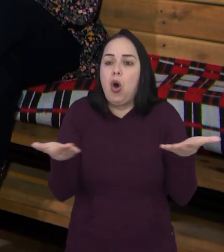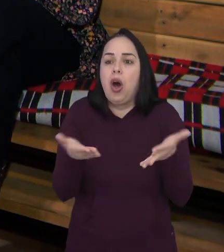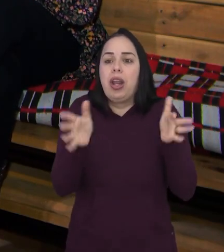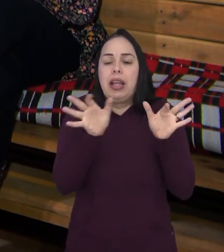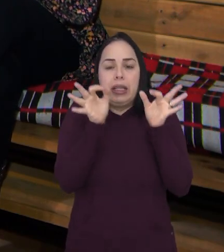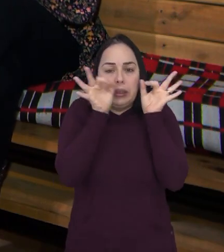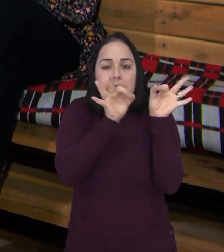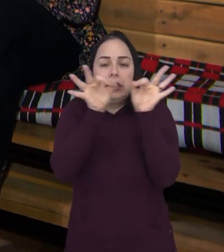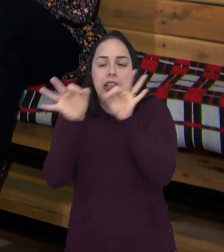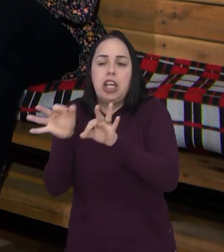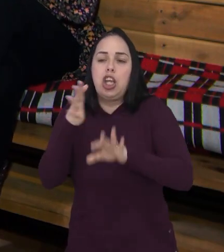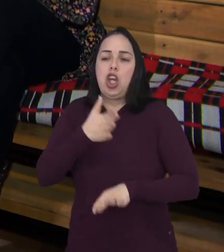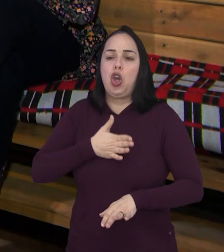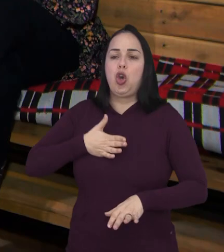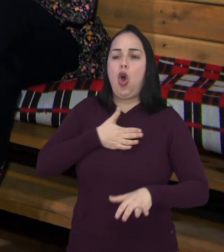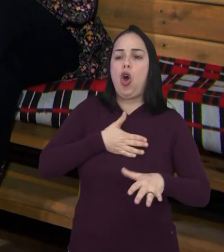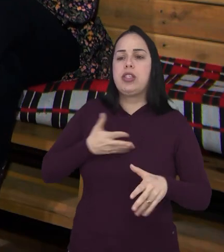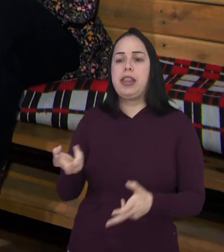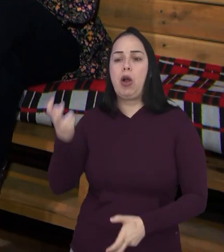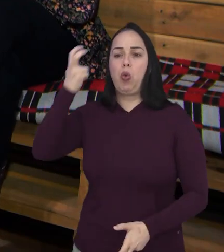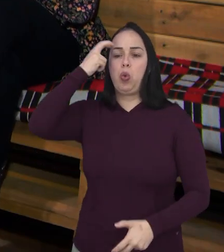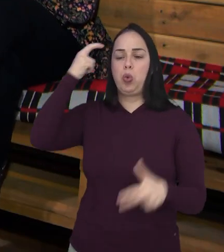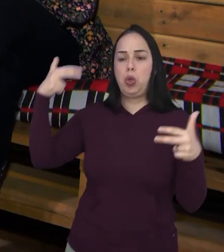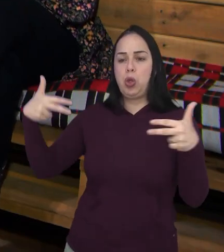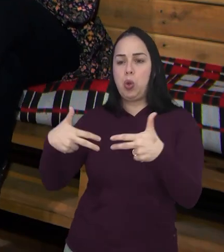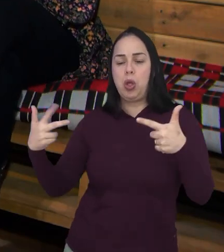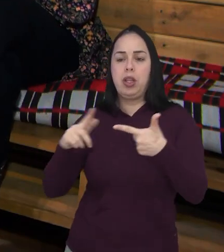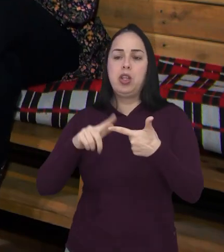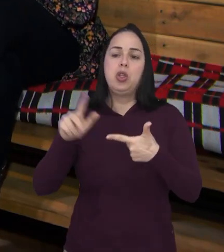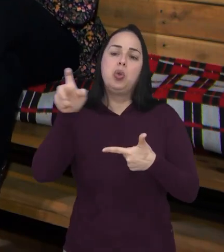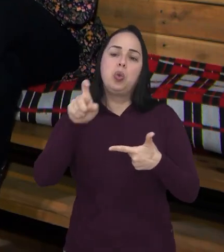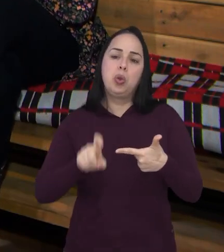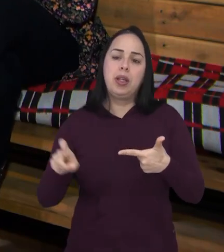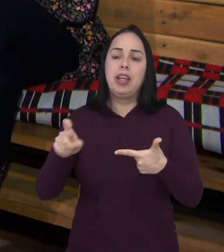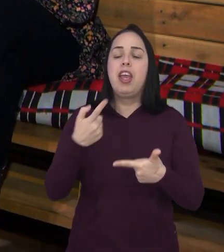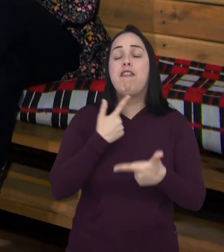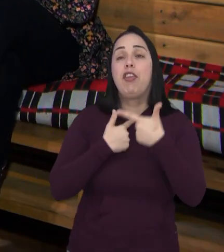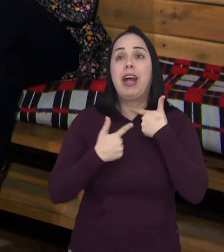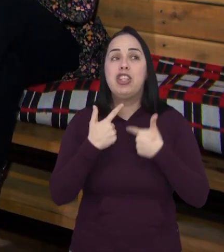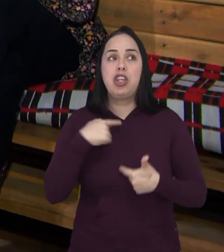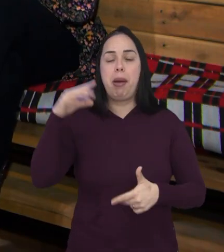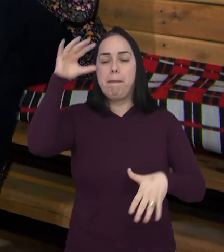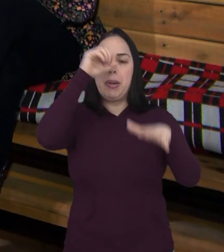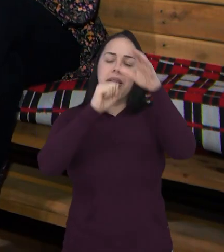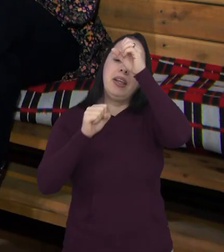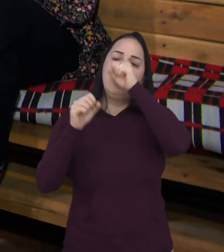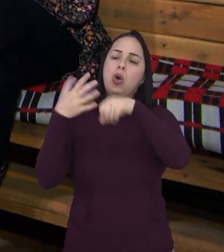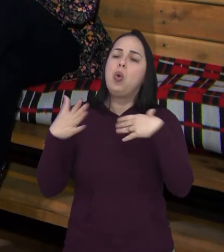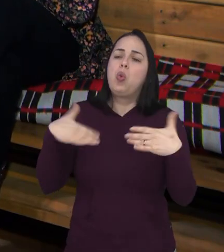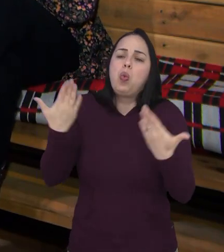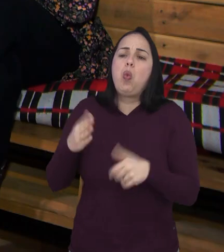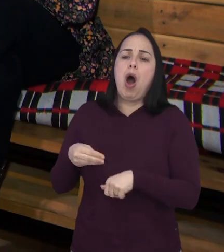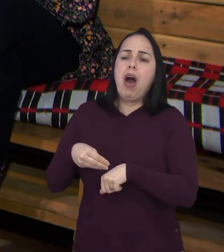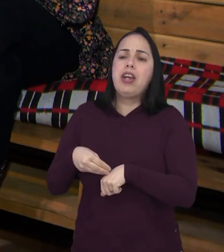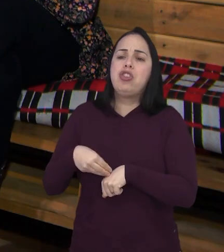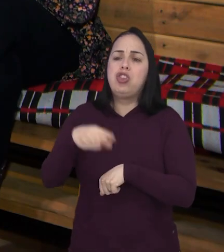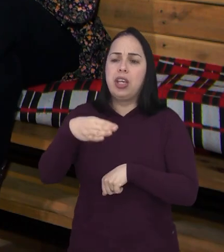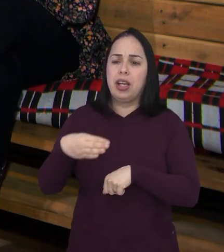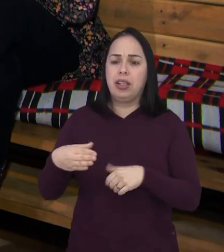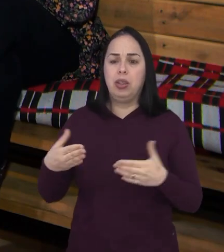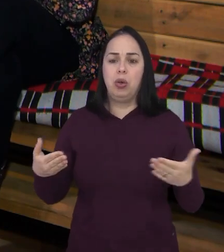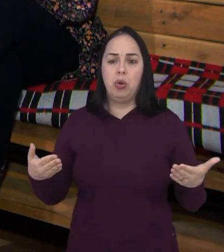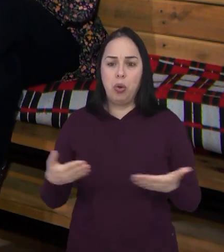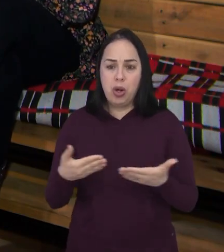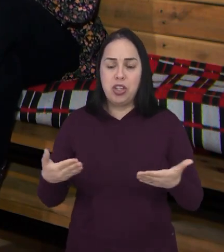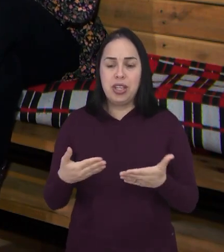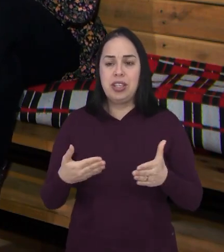né, gosta da arte do hip hop, gosta do grafite e tem vontade de aprender, o que é que você sugere? Hoje a gente